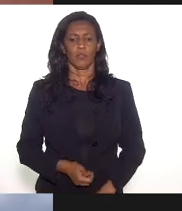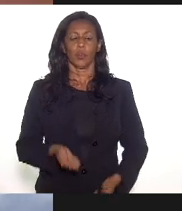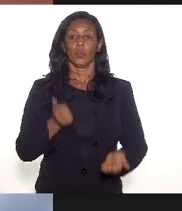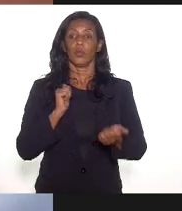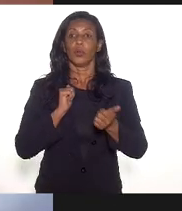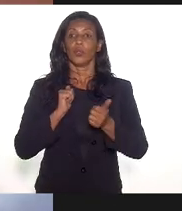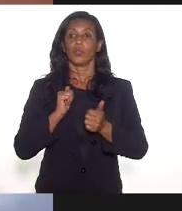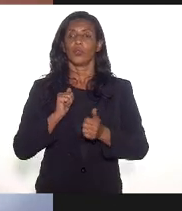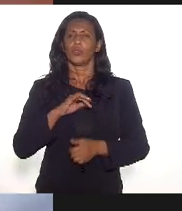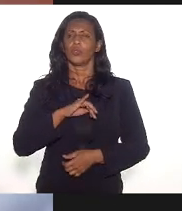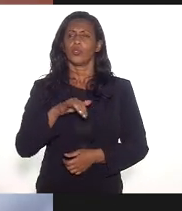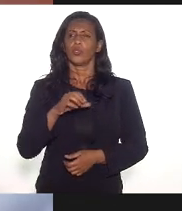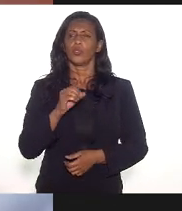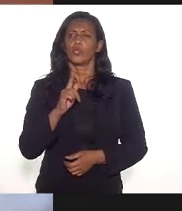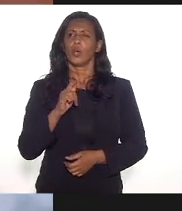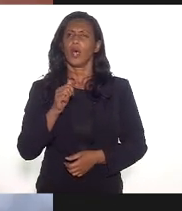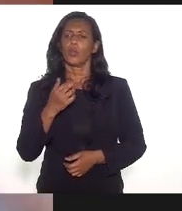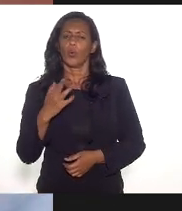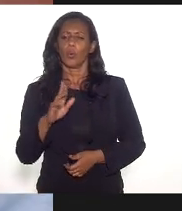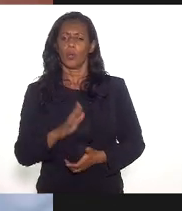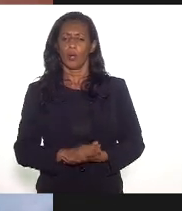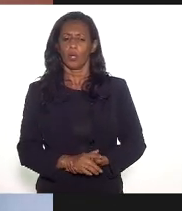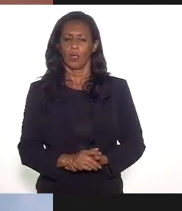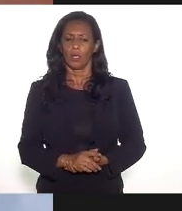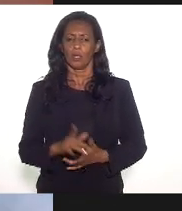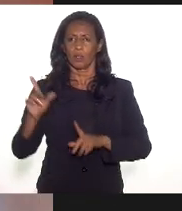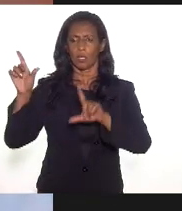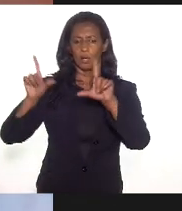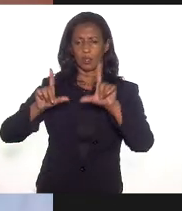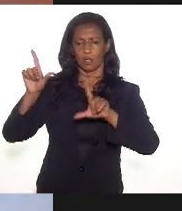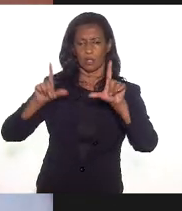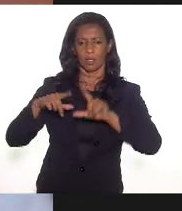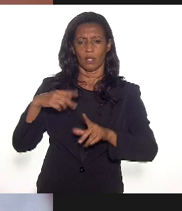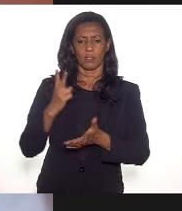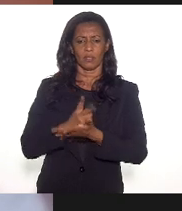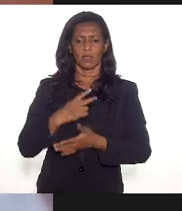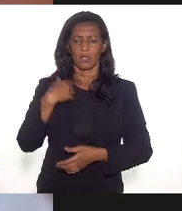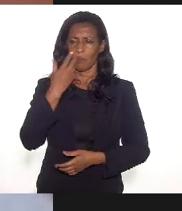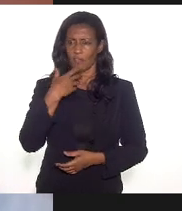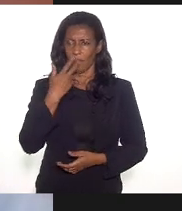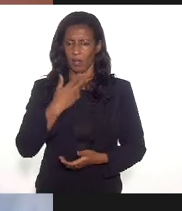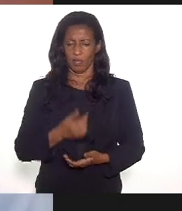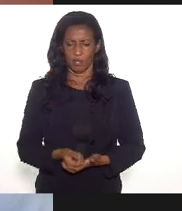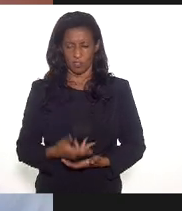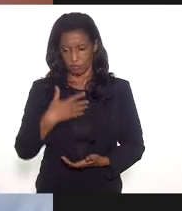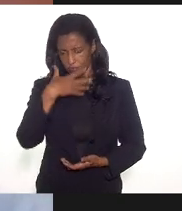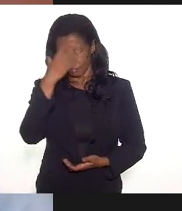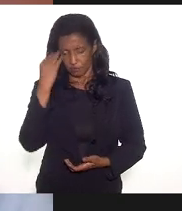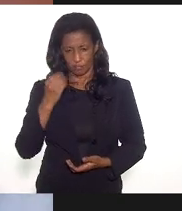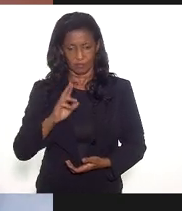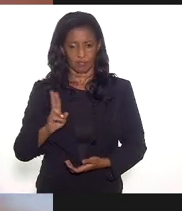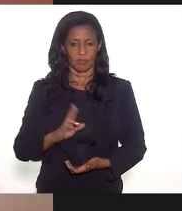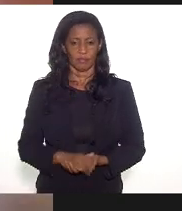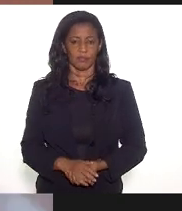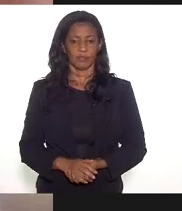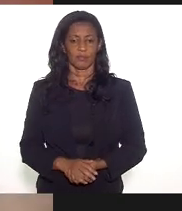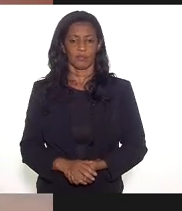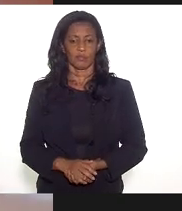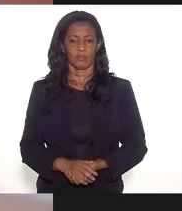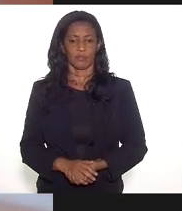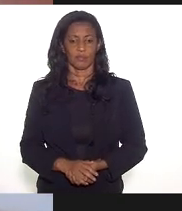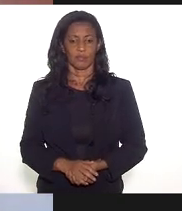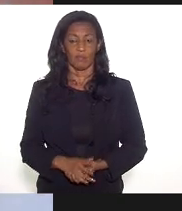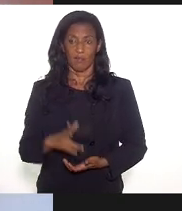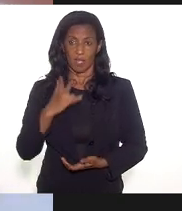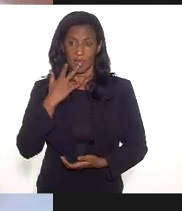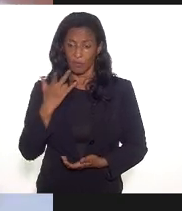hoje é comentarista, tem na televisão, está sempre falando, me foge o nome dele. Ele falou o